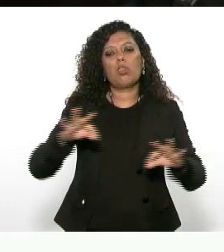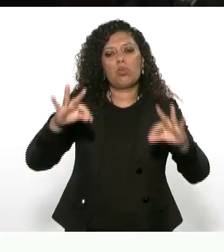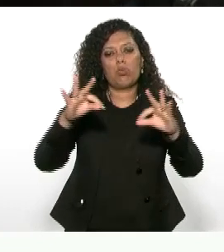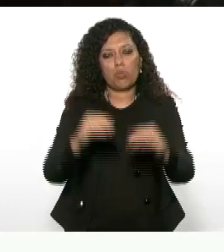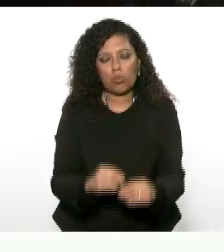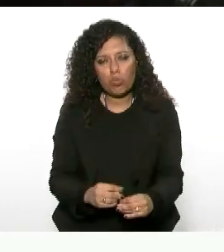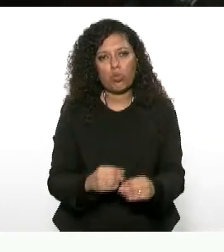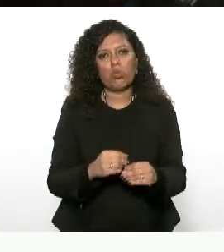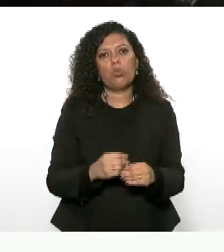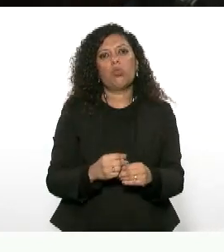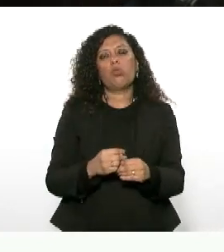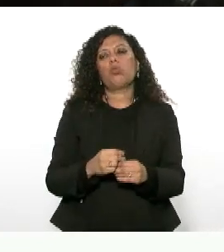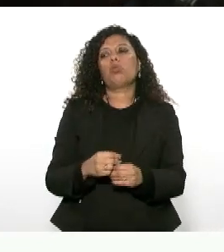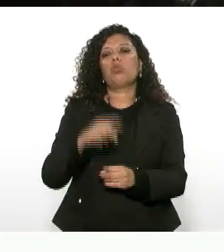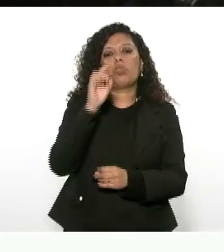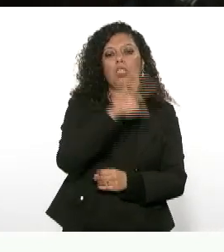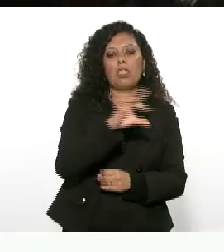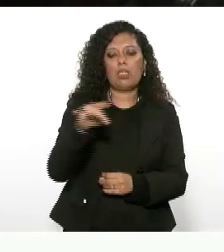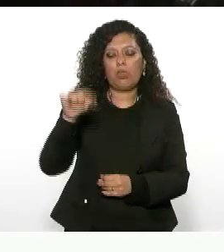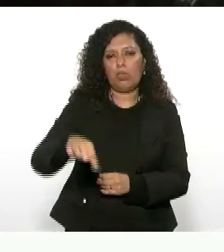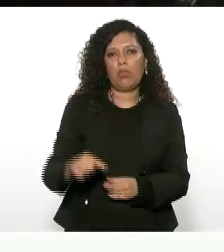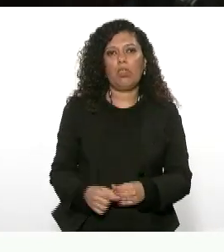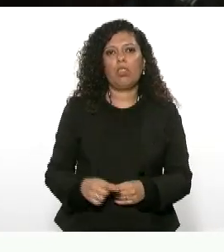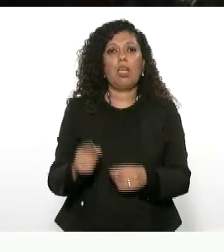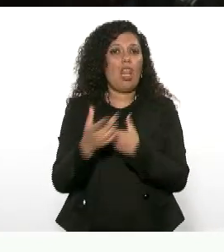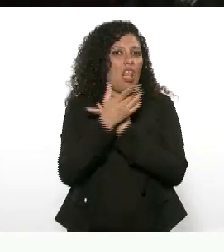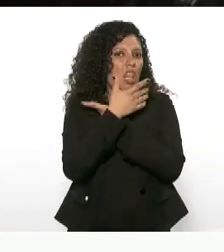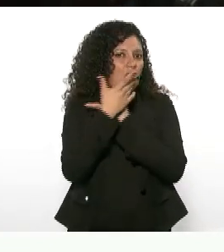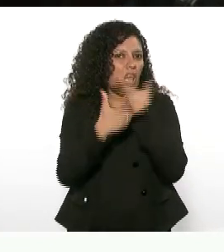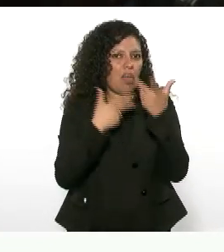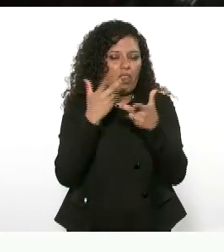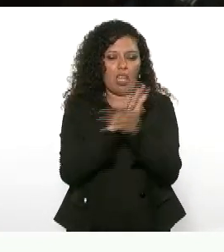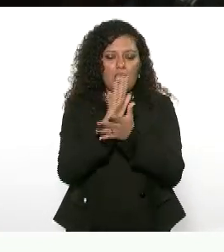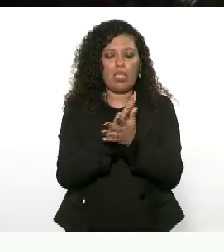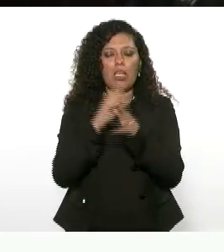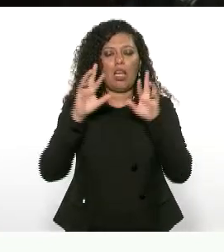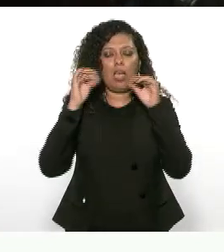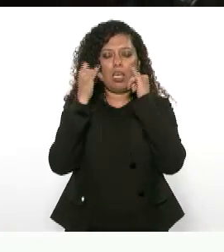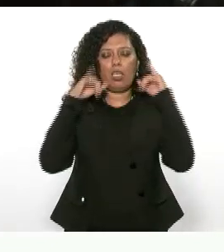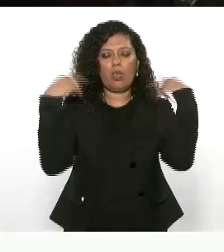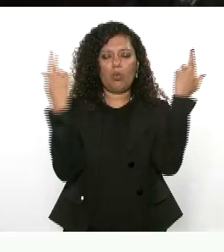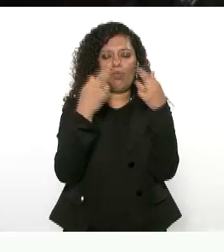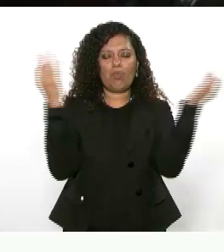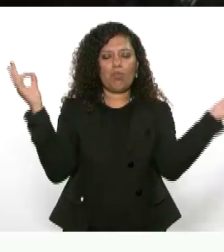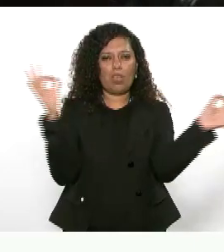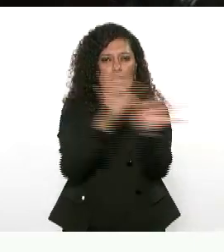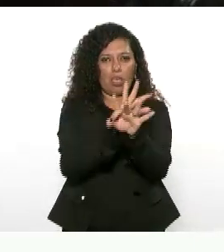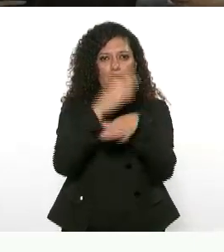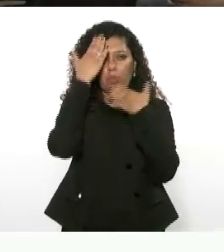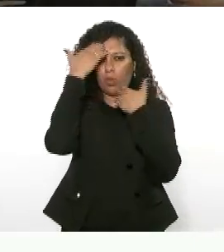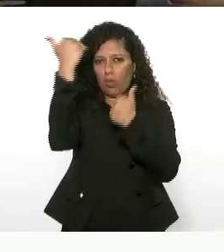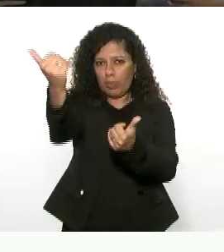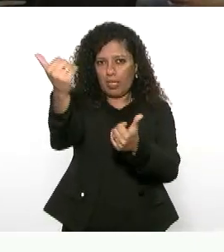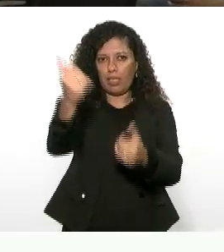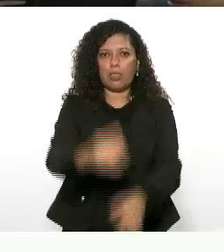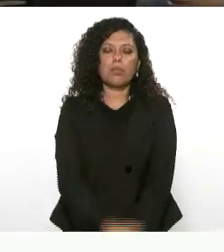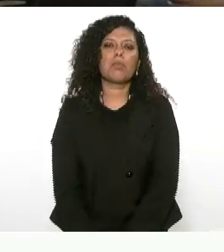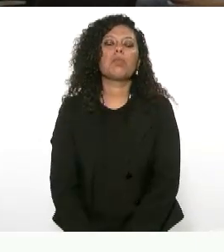poder contar com a presença de todas e todos. Nada mais havendo a tratar, declaro encerrada a presente audiência. Obrigada.